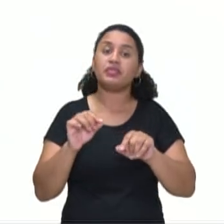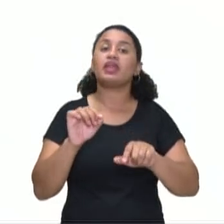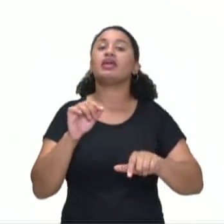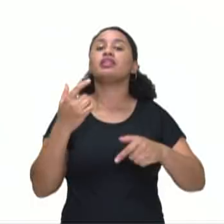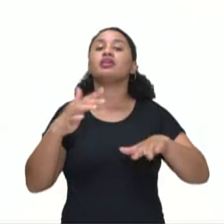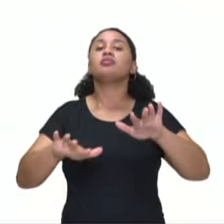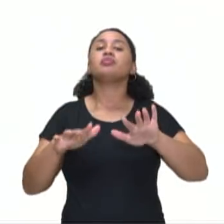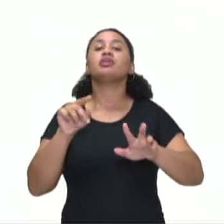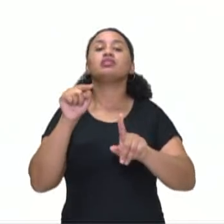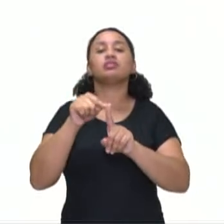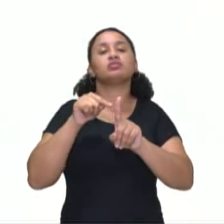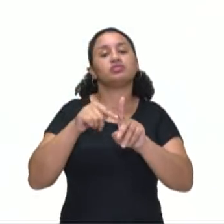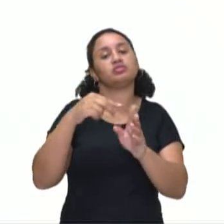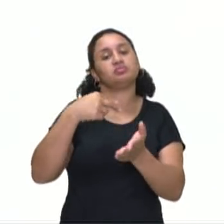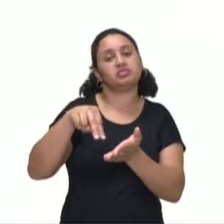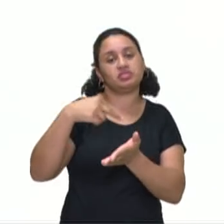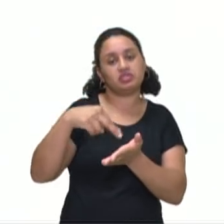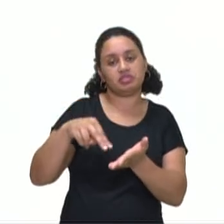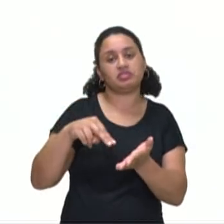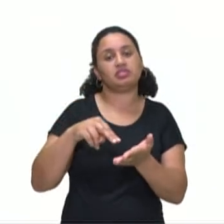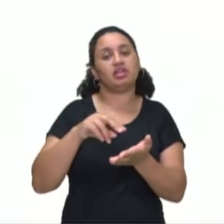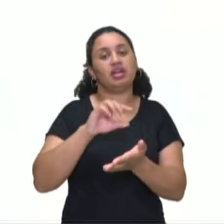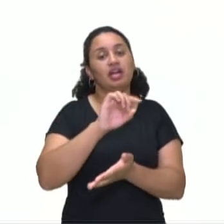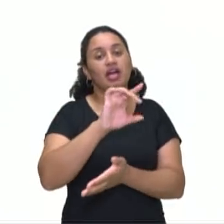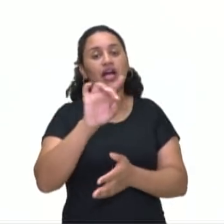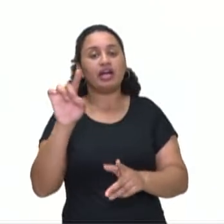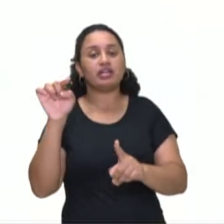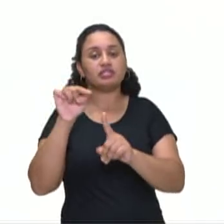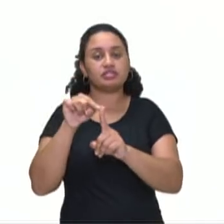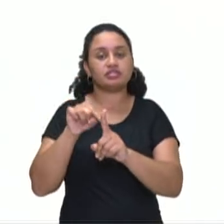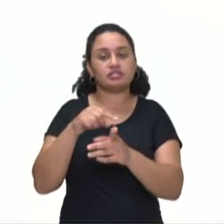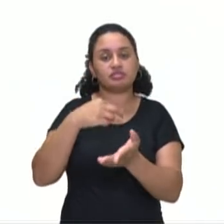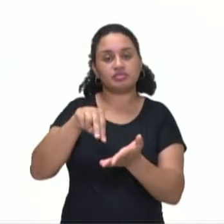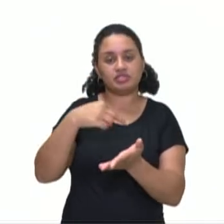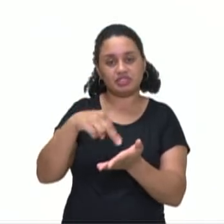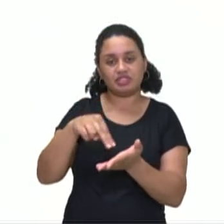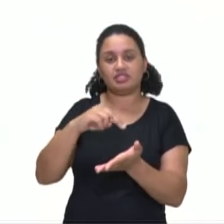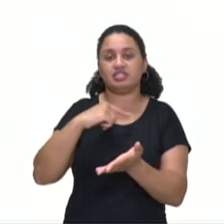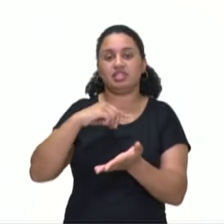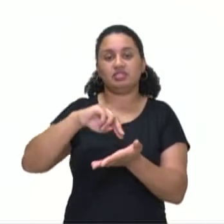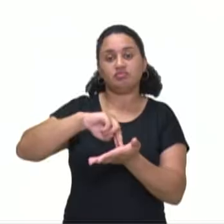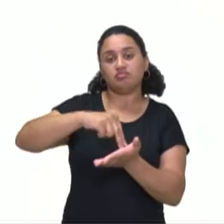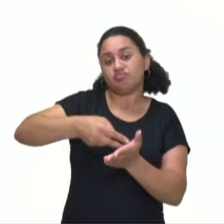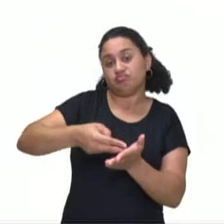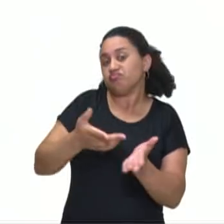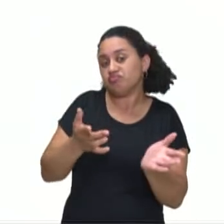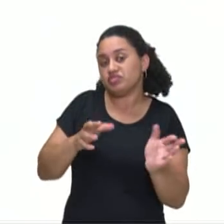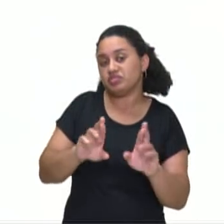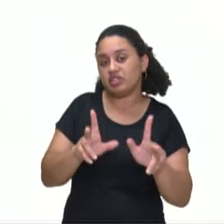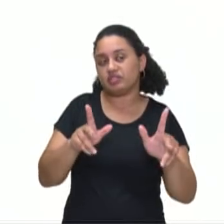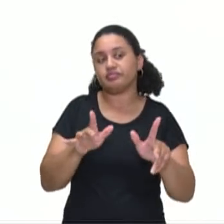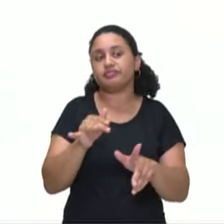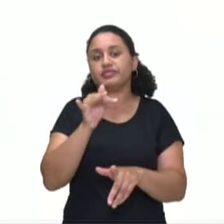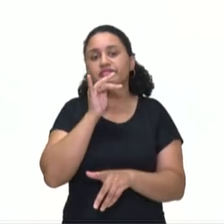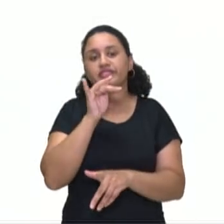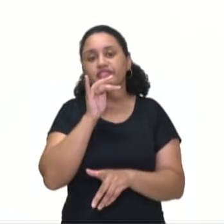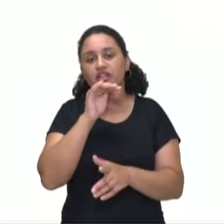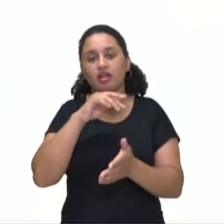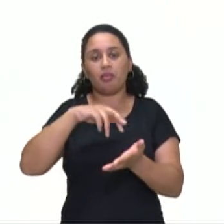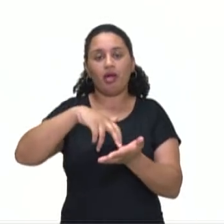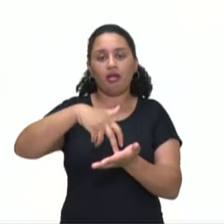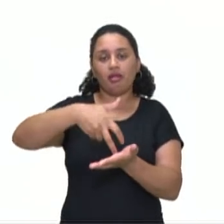depender do estilo de dança. Cada estilo de dança vai ter o seu giro próprio. Por exemplo, o giro